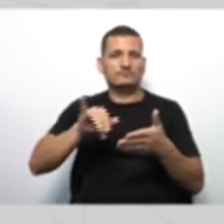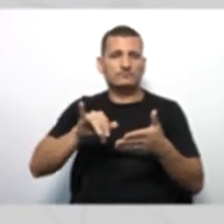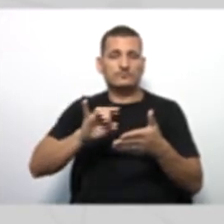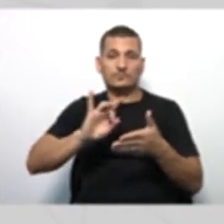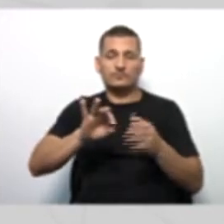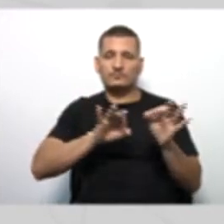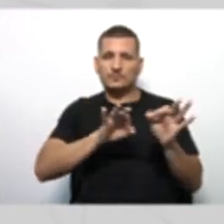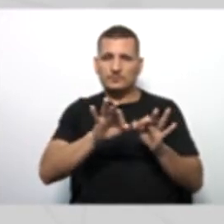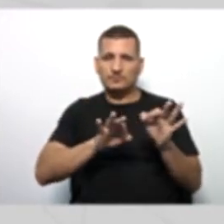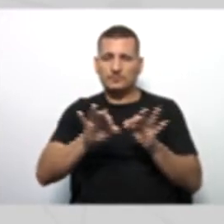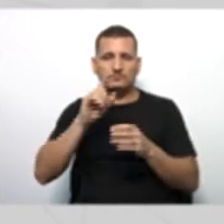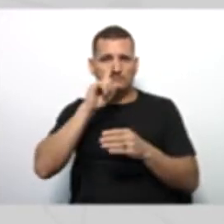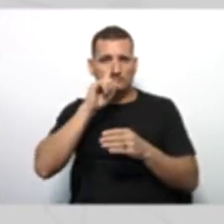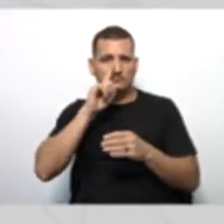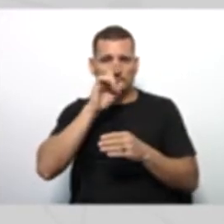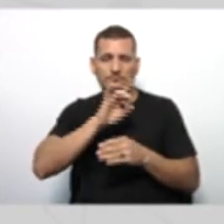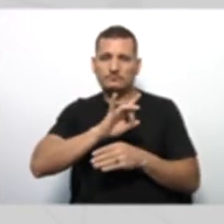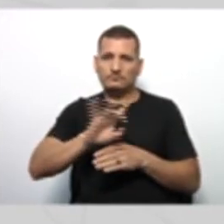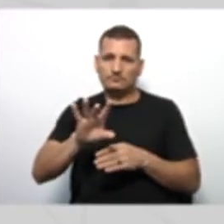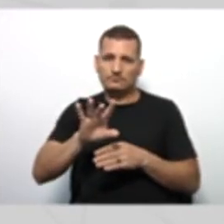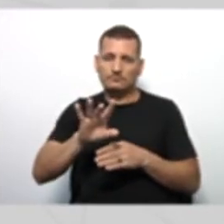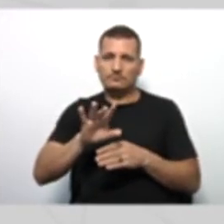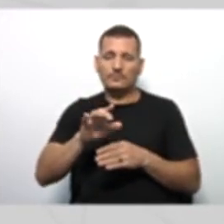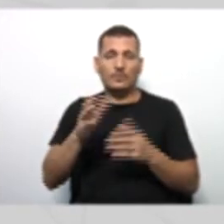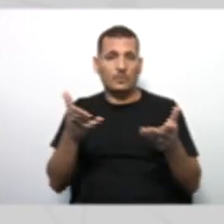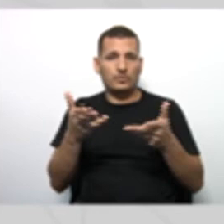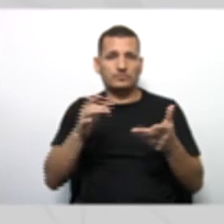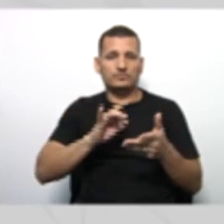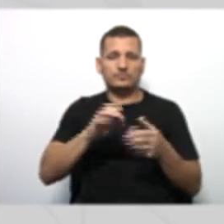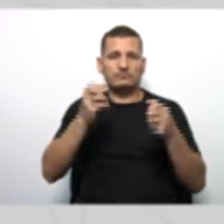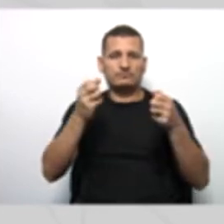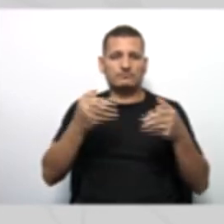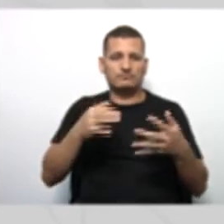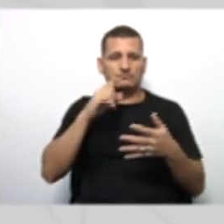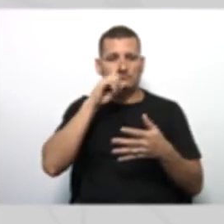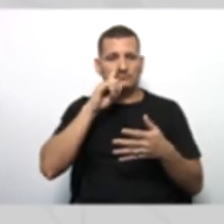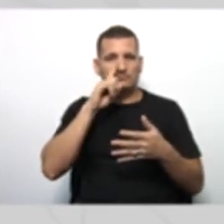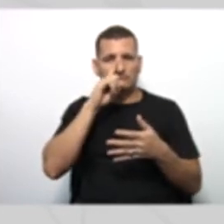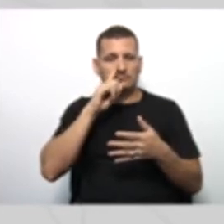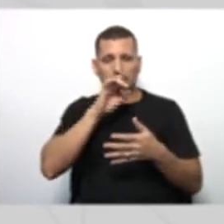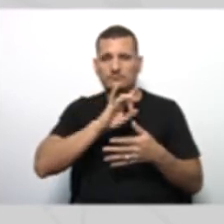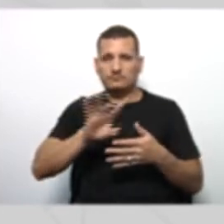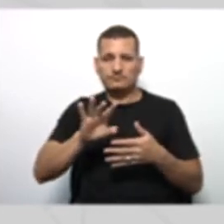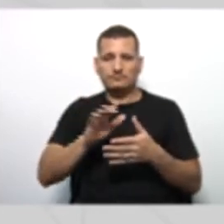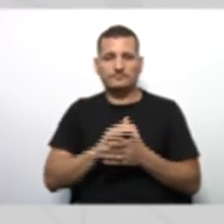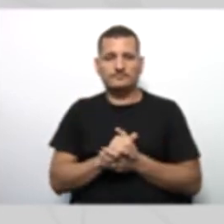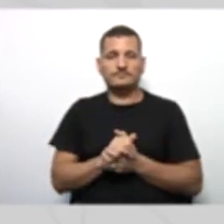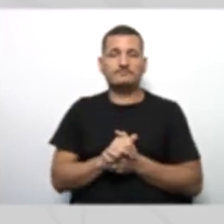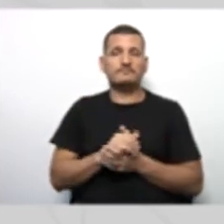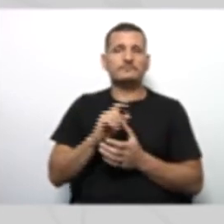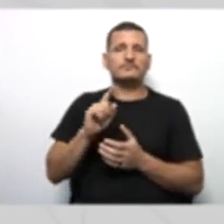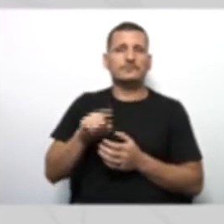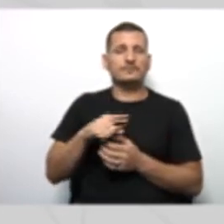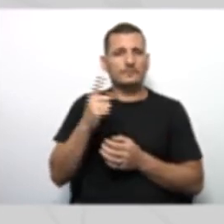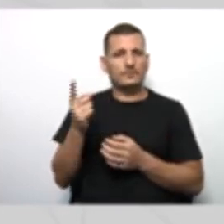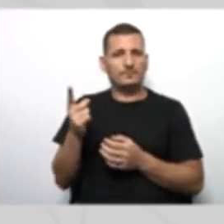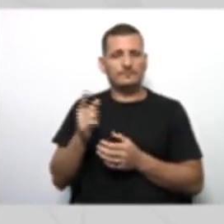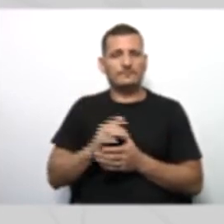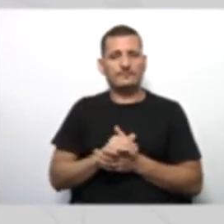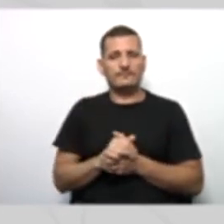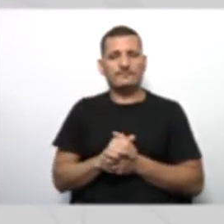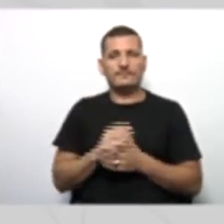funções e responsabilidades, ou seja, quem é que vai ser responsável por tratar esse risco e qual é a função dele dentro do projeto. Orçamento